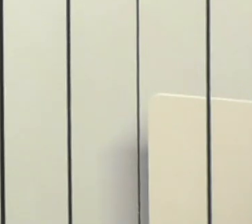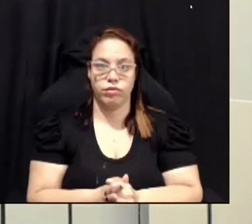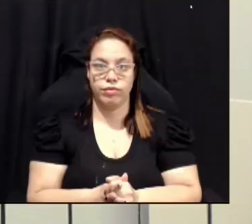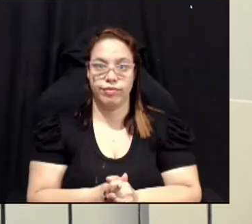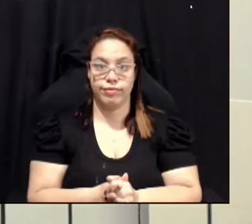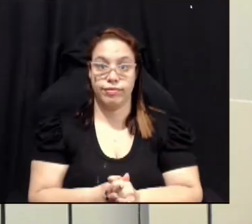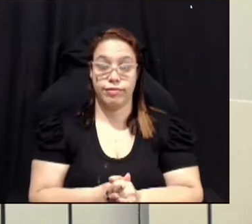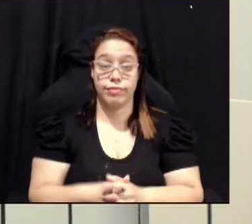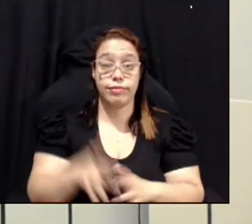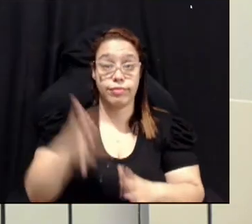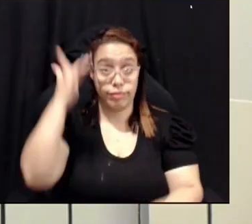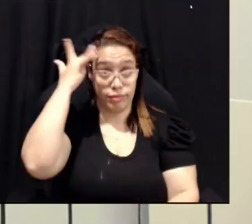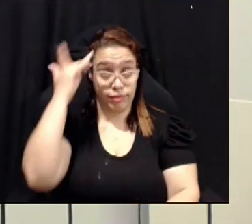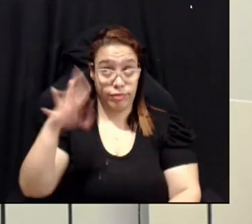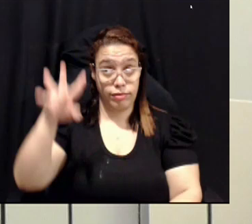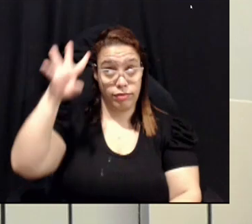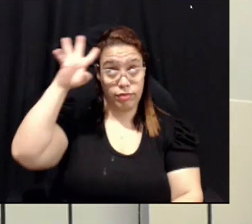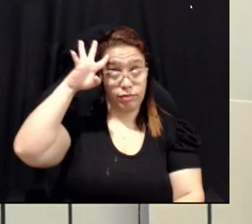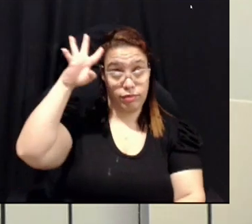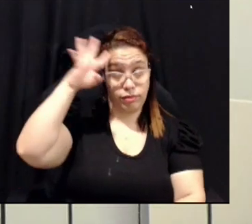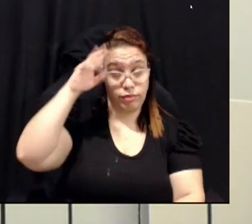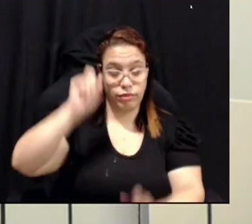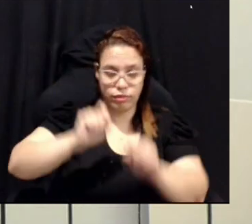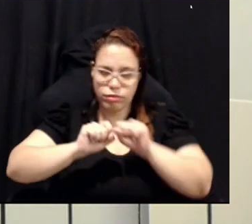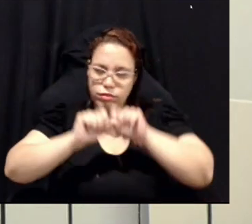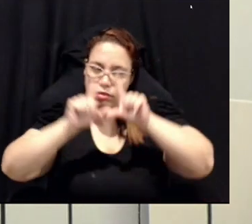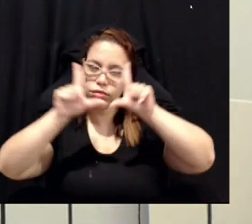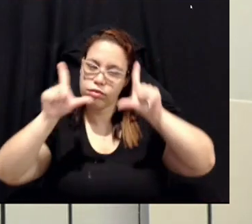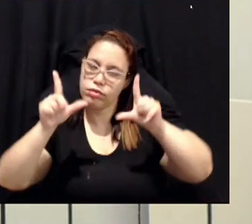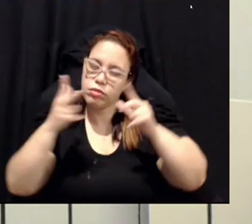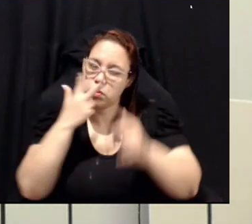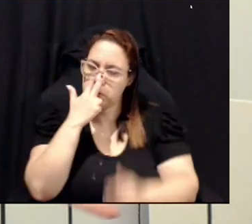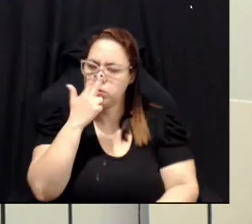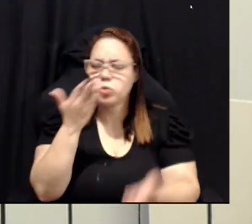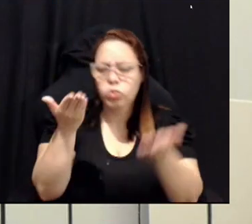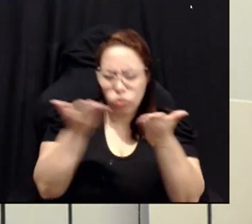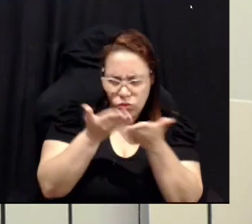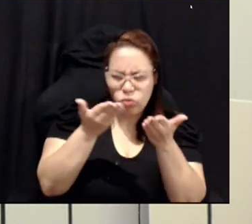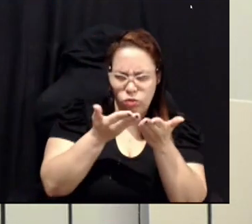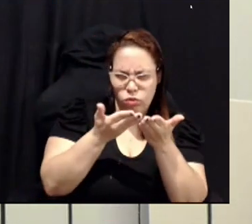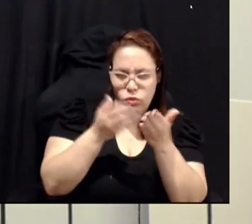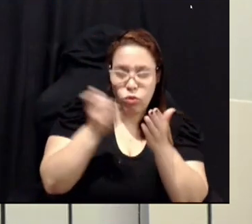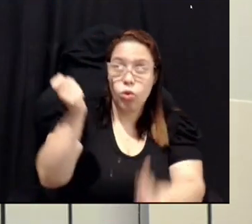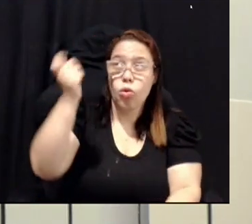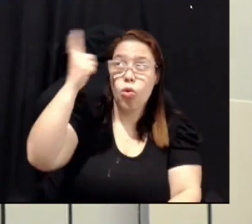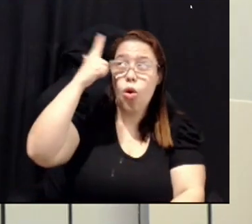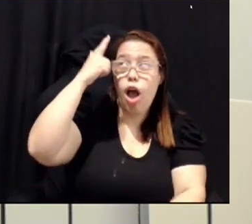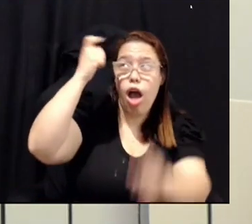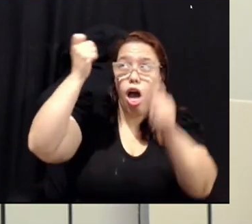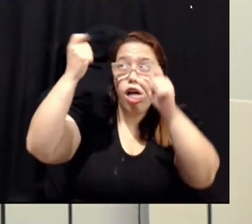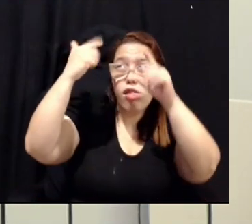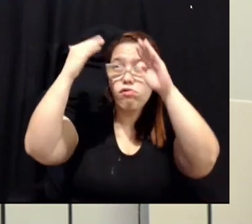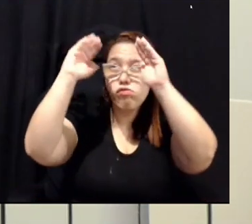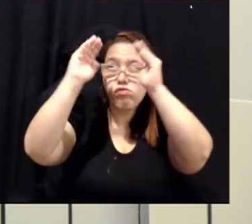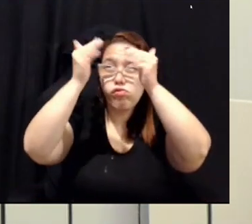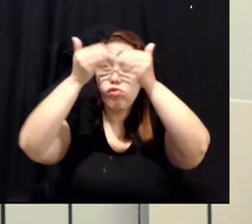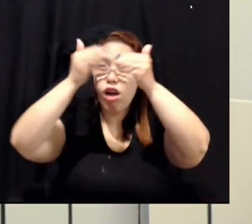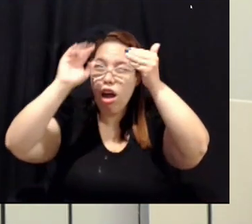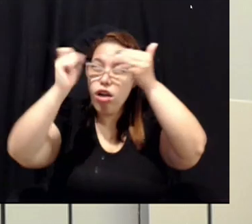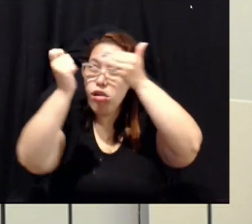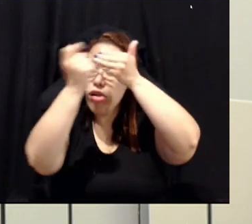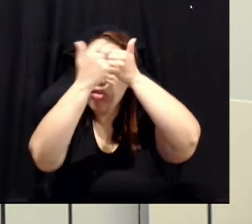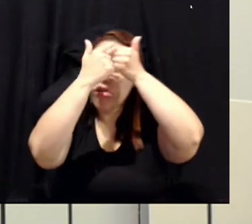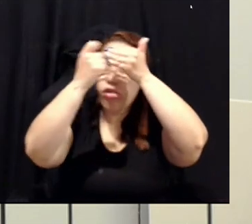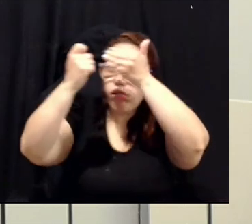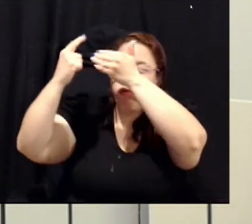Amanhã, quarta-feira, o dia deve ser parecido com hoje, né? Com o sol aparecendo entre muitas nuvens, mas